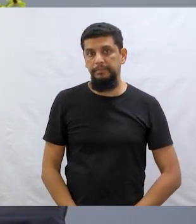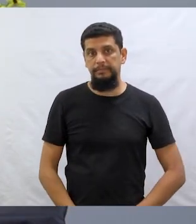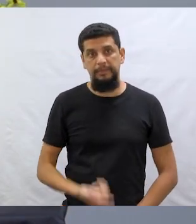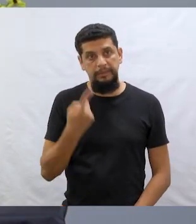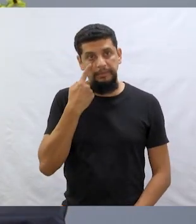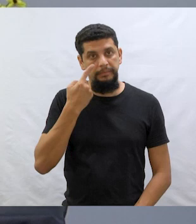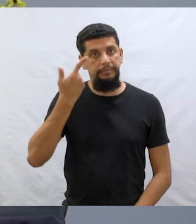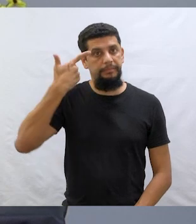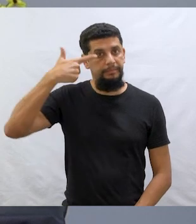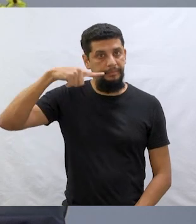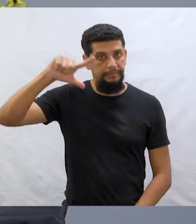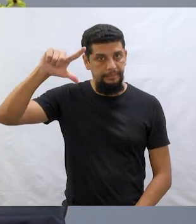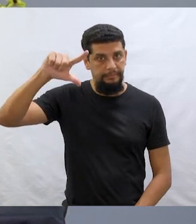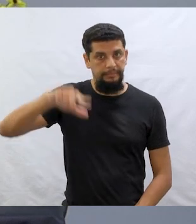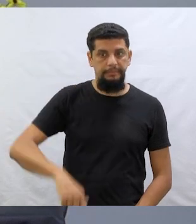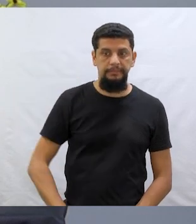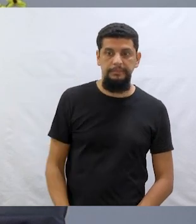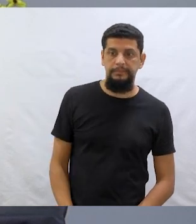Vamos para o próximo.